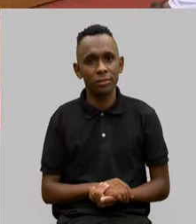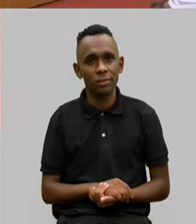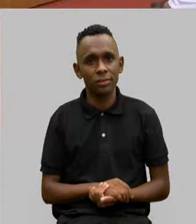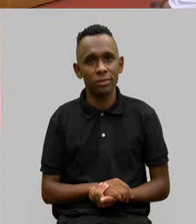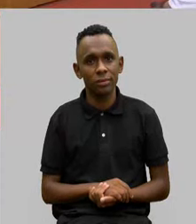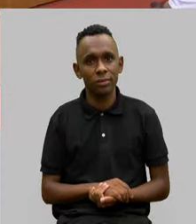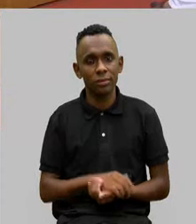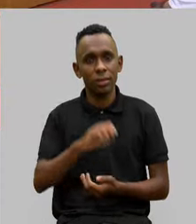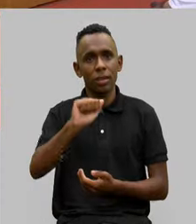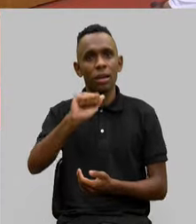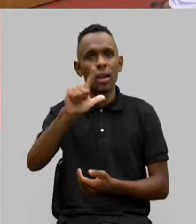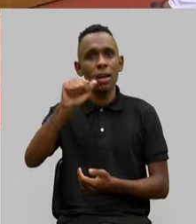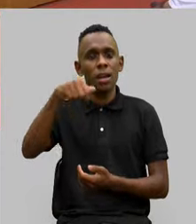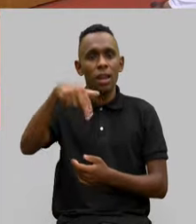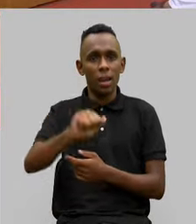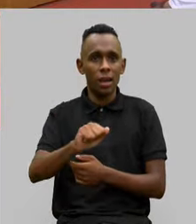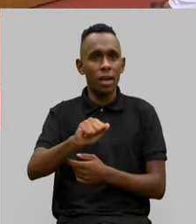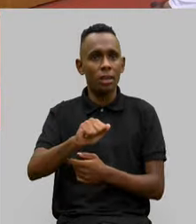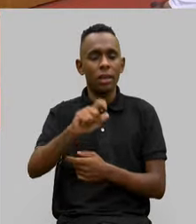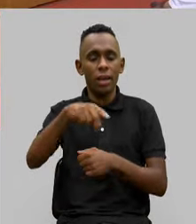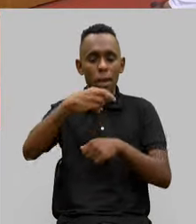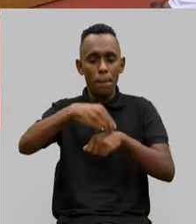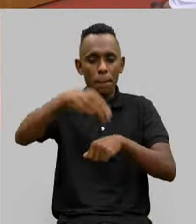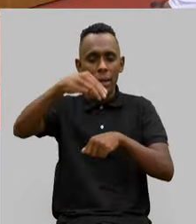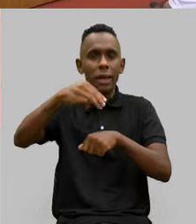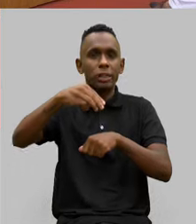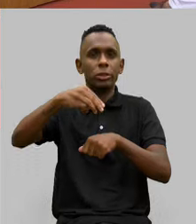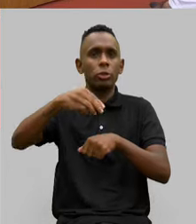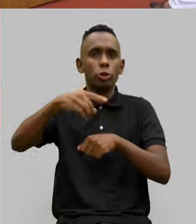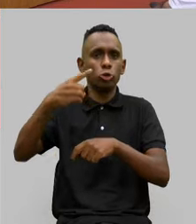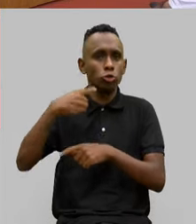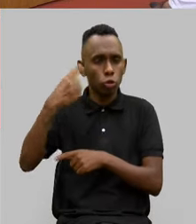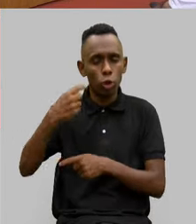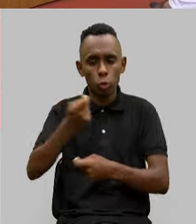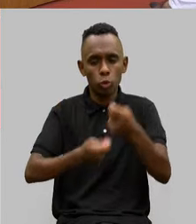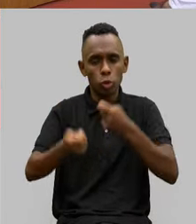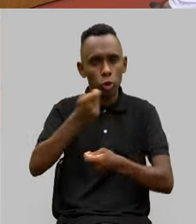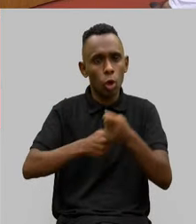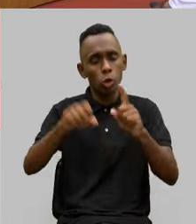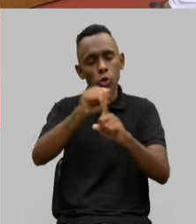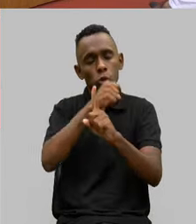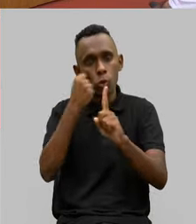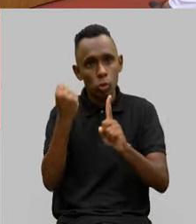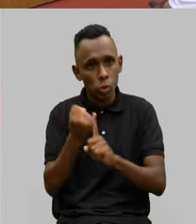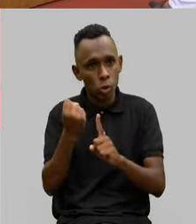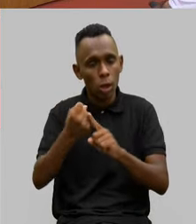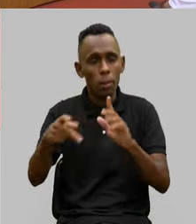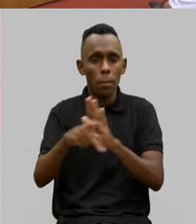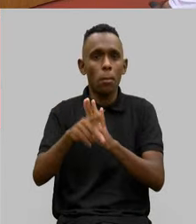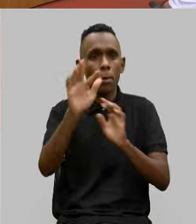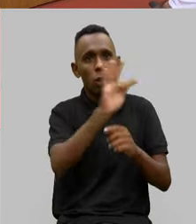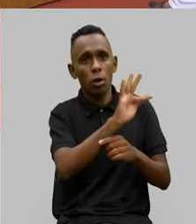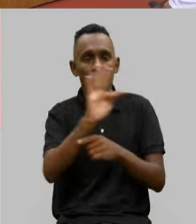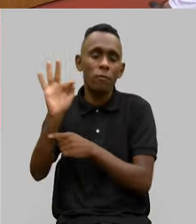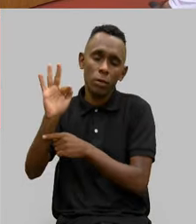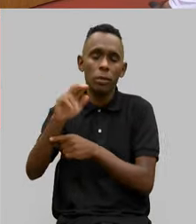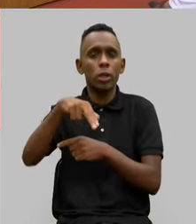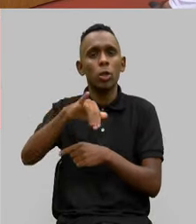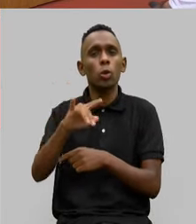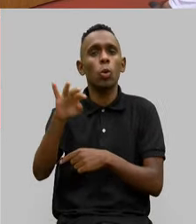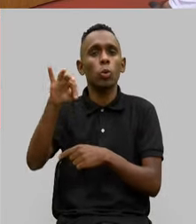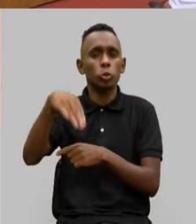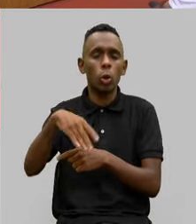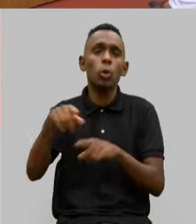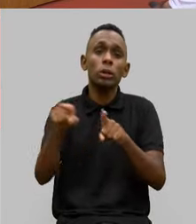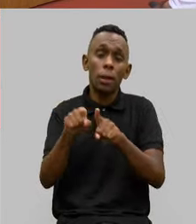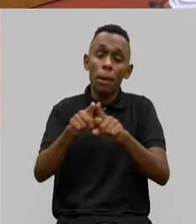Alana Mendes mestre em direito nas relações econômicas e sociais pela Faculdade Milton Campos e